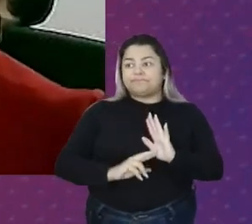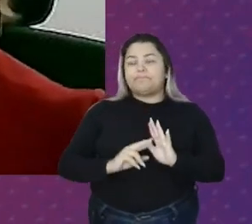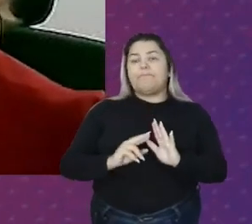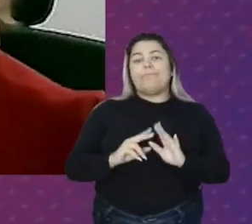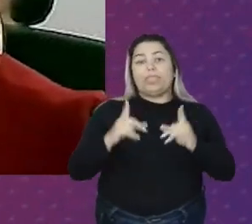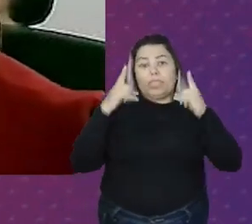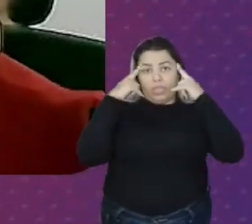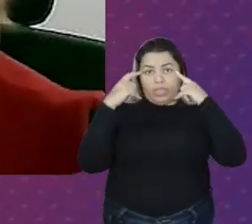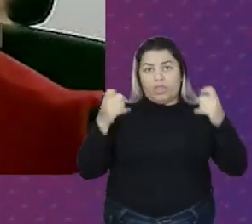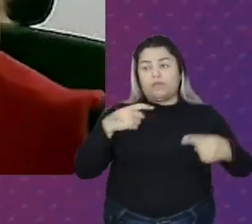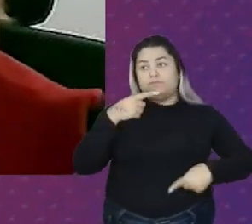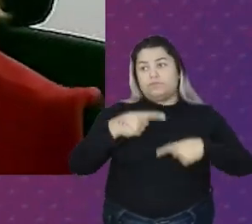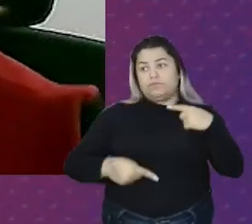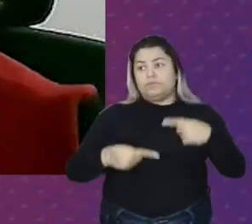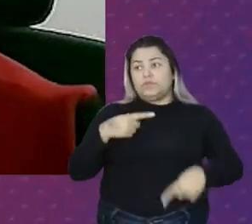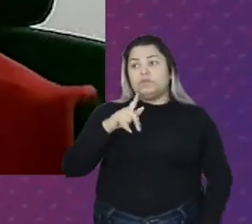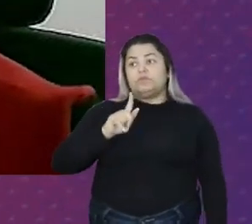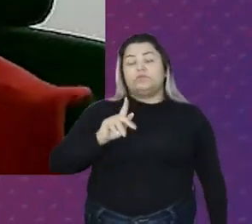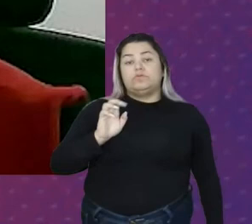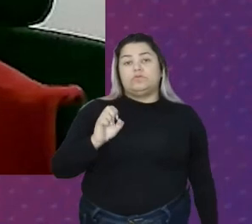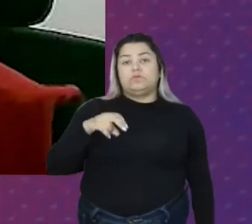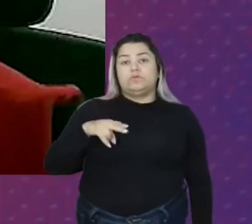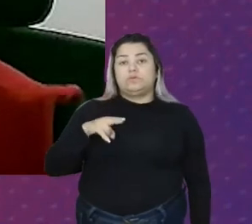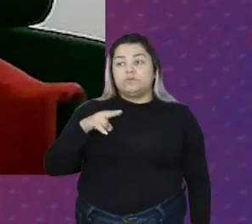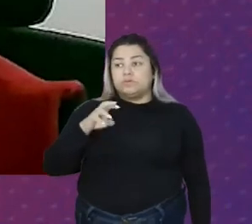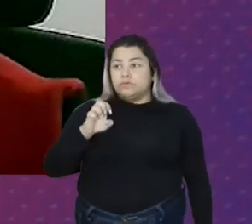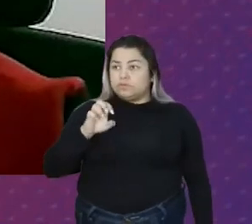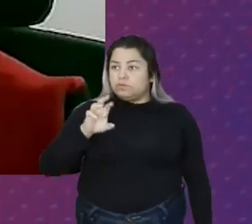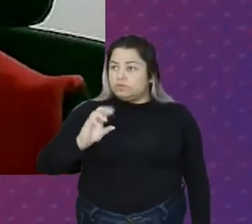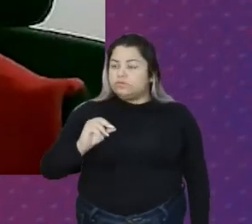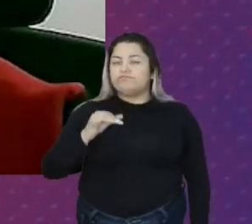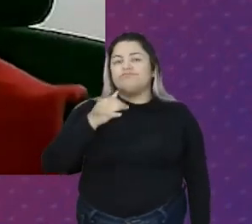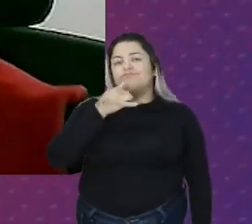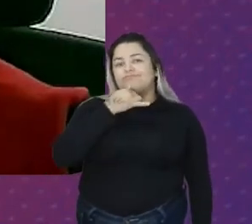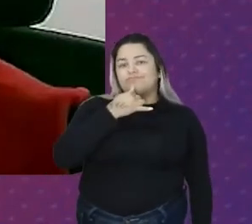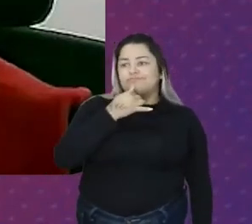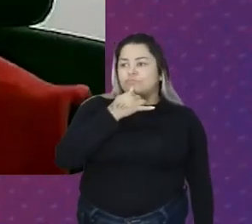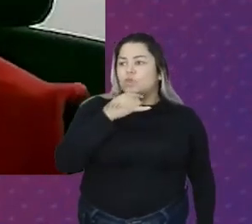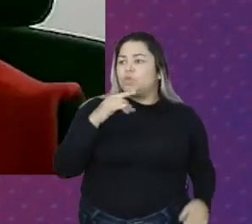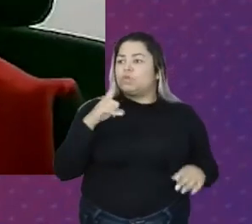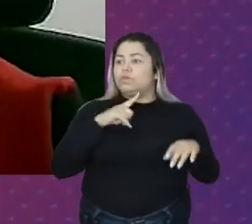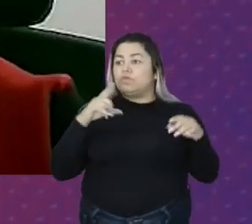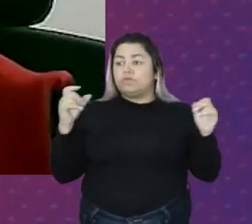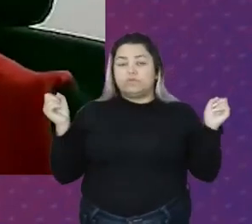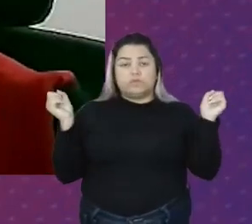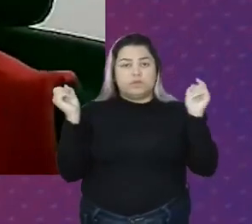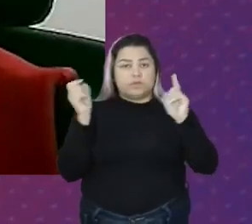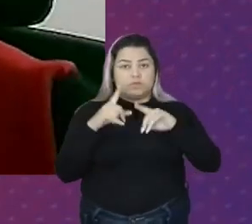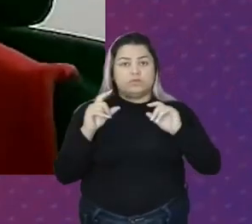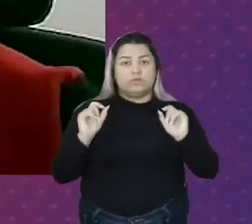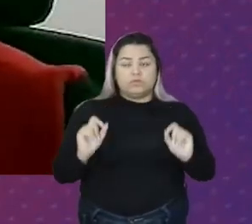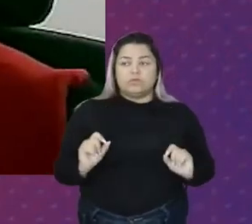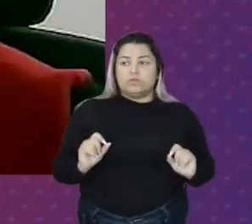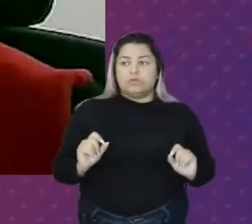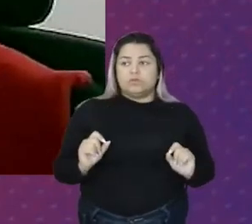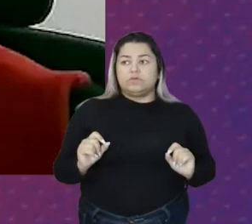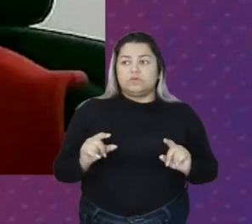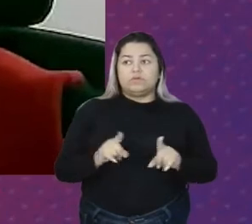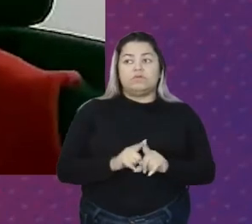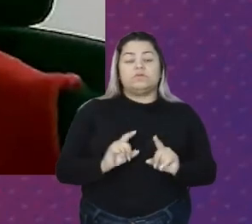violência política de gênero, lamentavelmente tem muita dificuldade de se